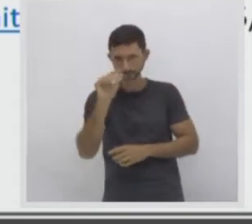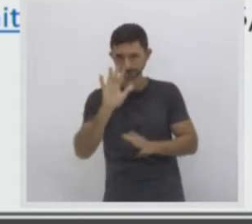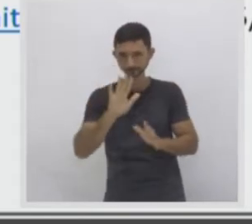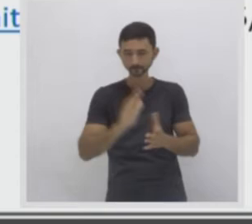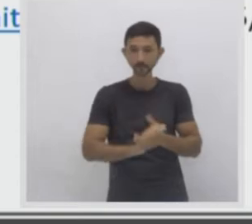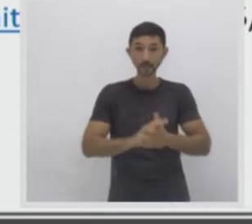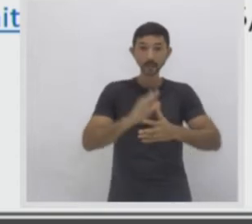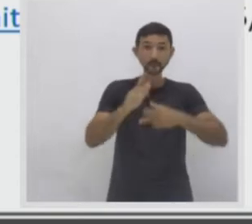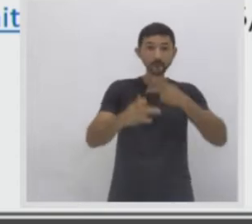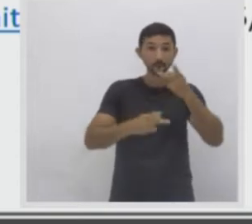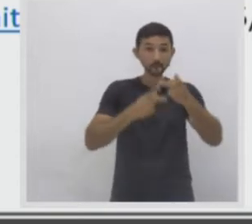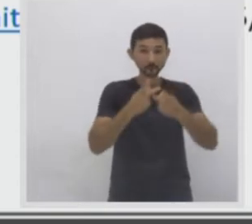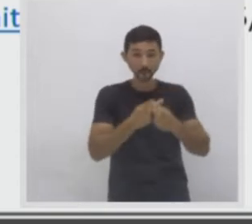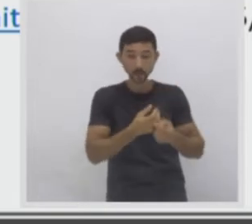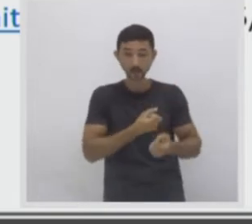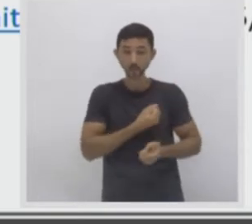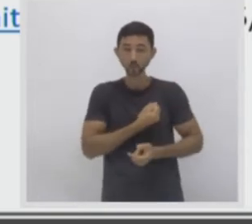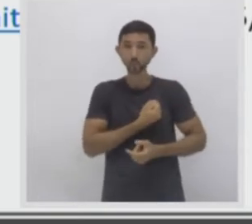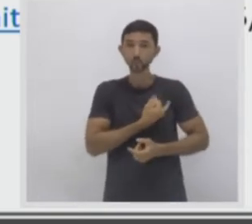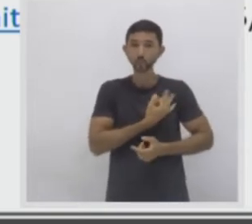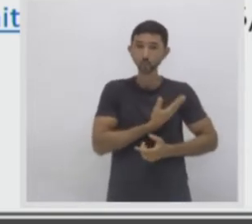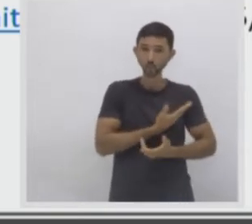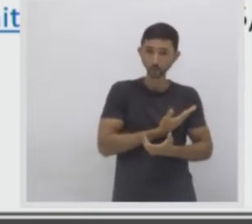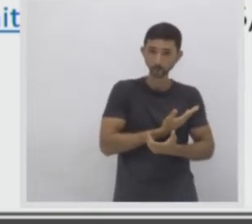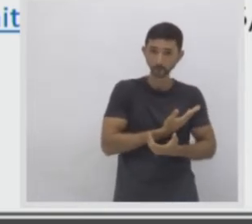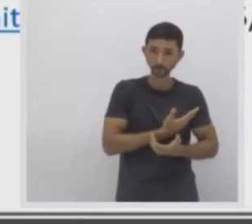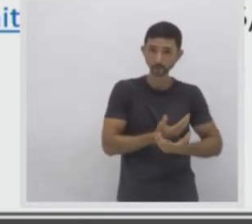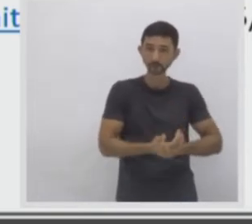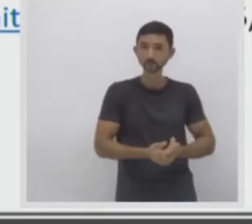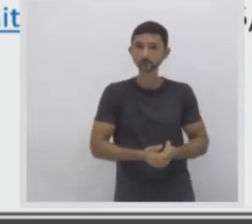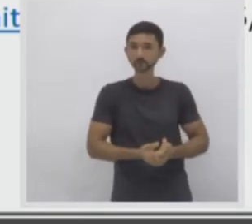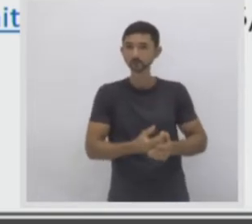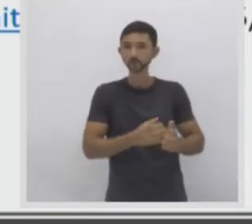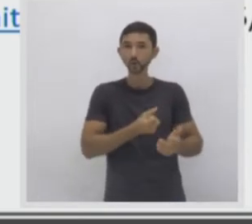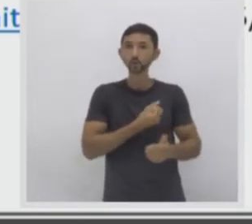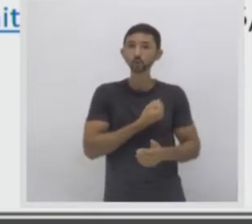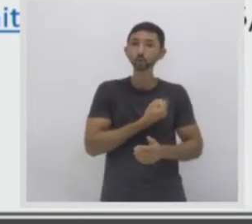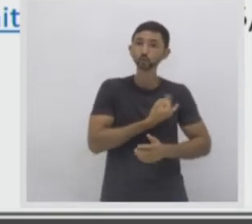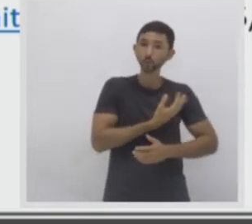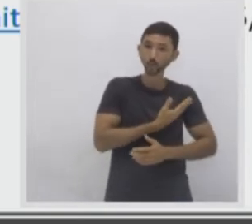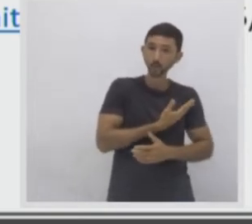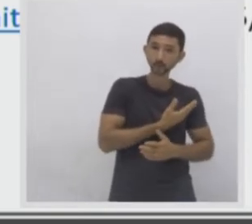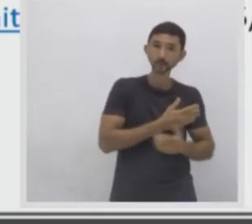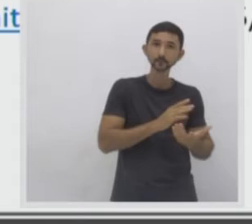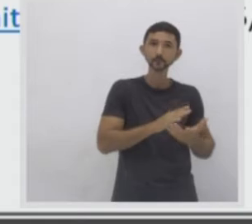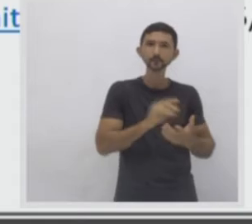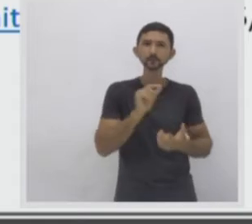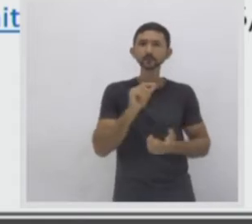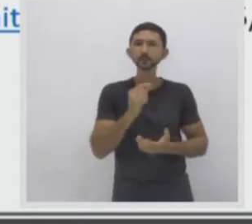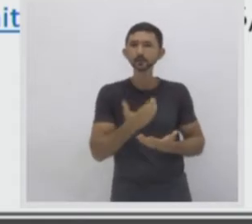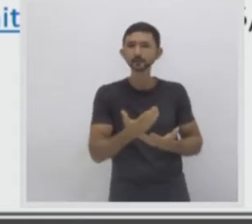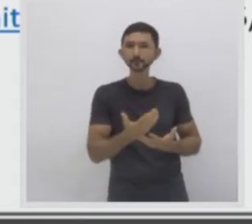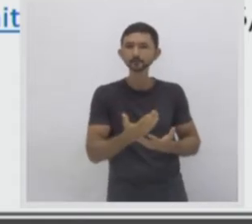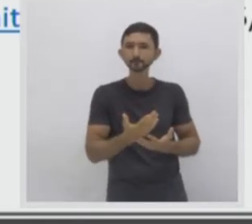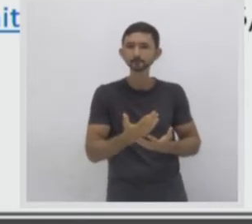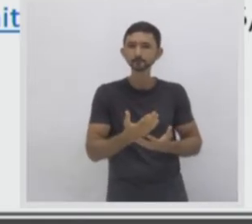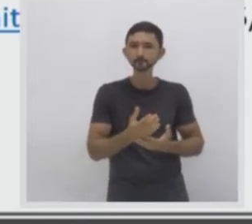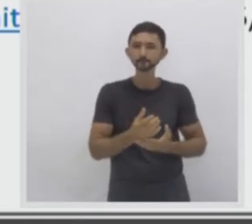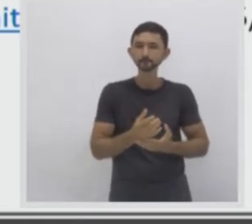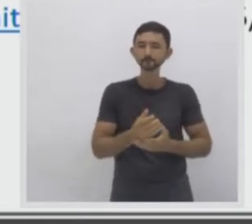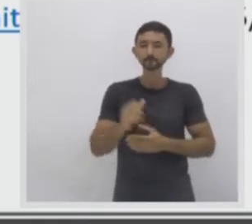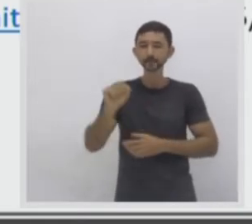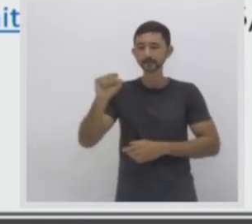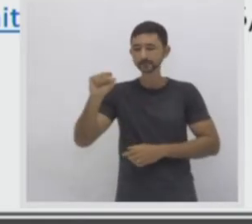falo em número na língua portuguesa, não em numeral, em número eu estou falando o quê? Em